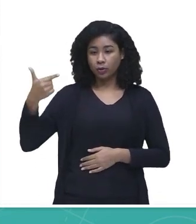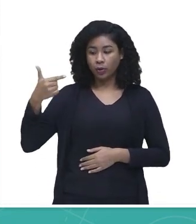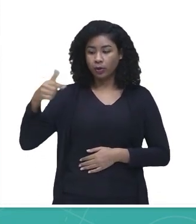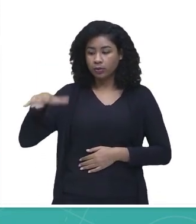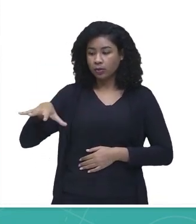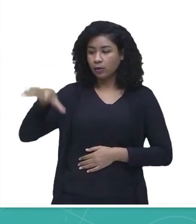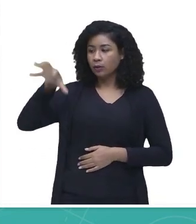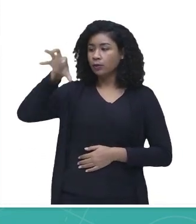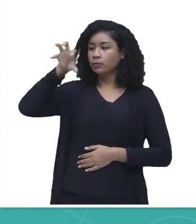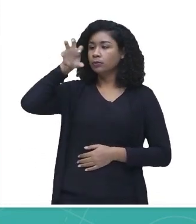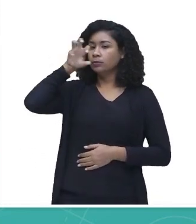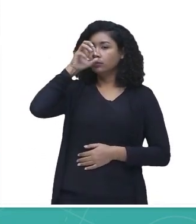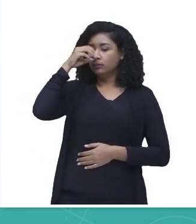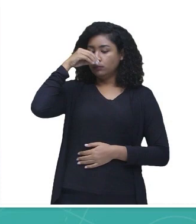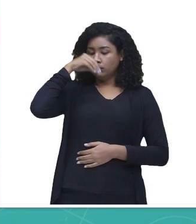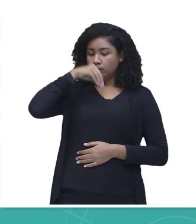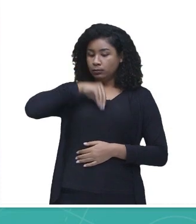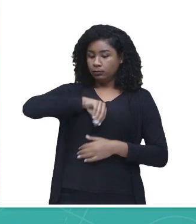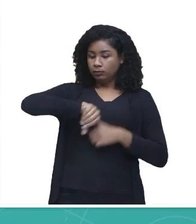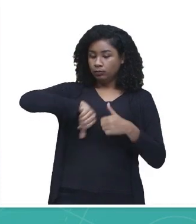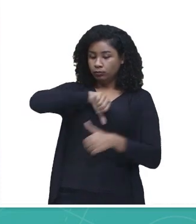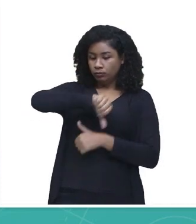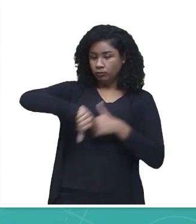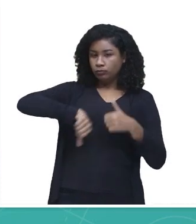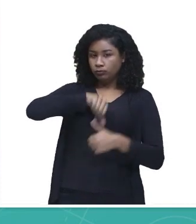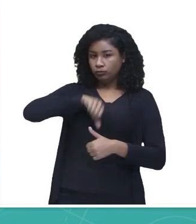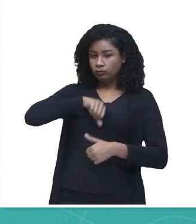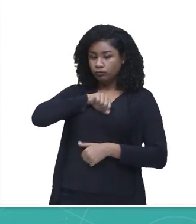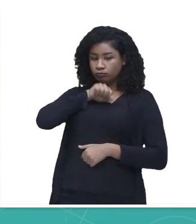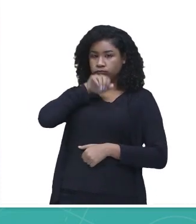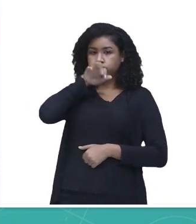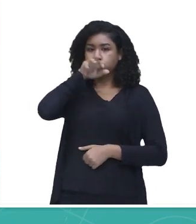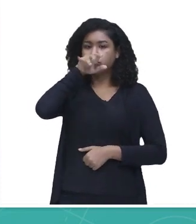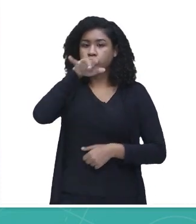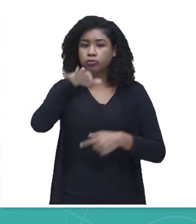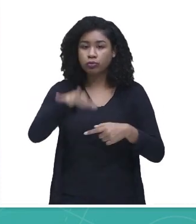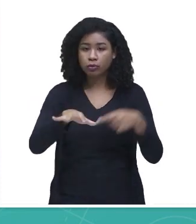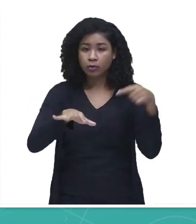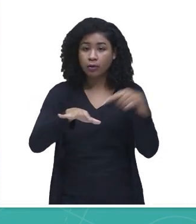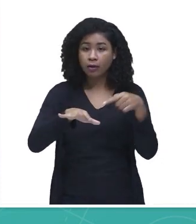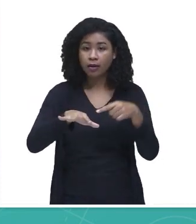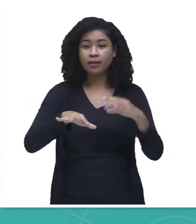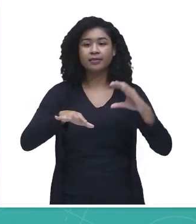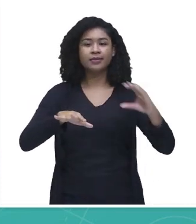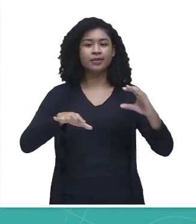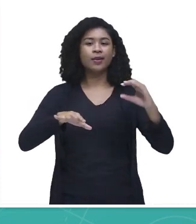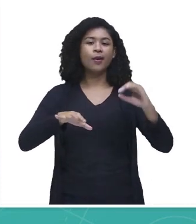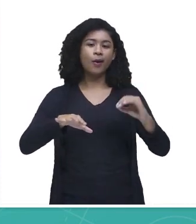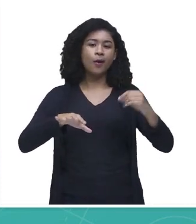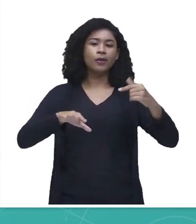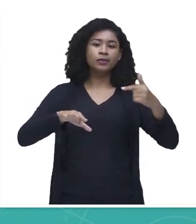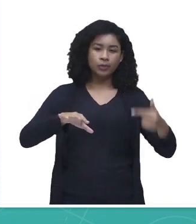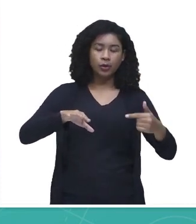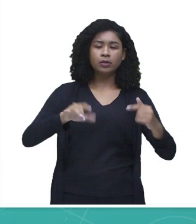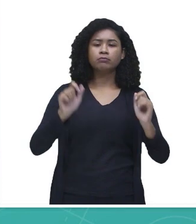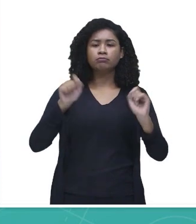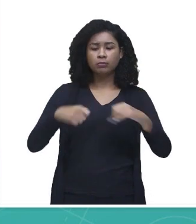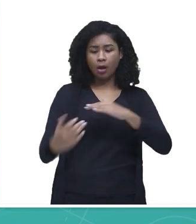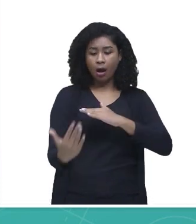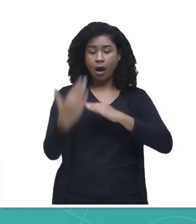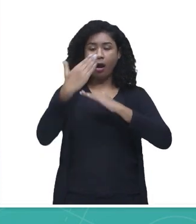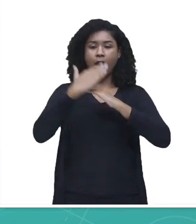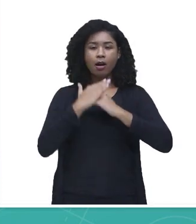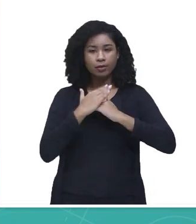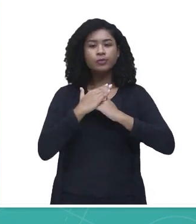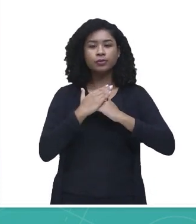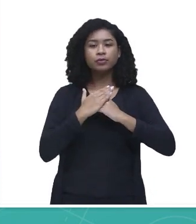expelir o gás carbônico e assim a gente consegue energia para sobreviver, tá? Então, muitos seres vivos,